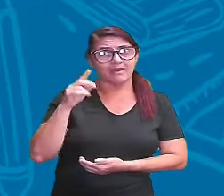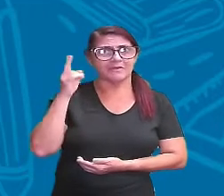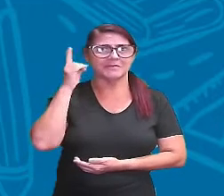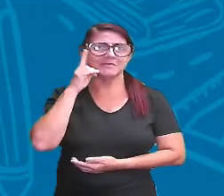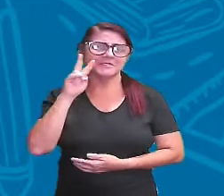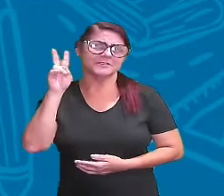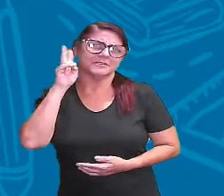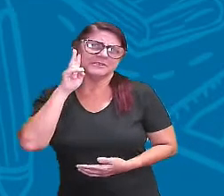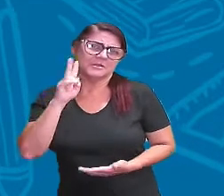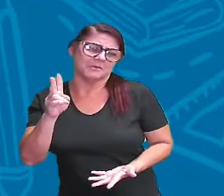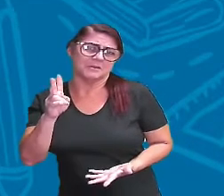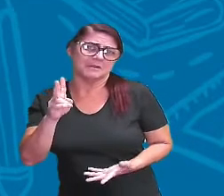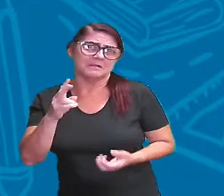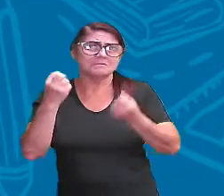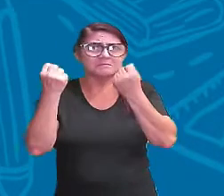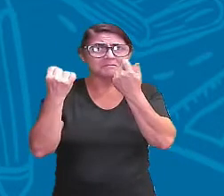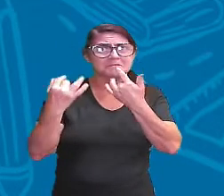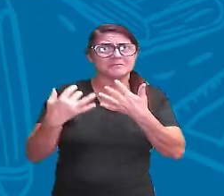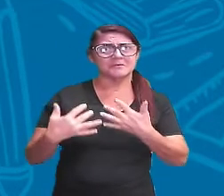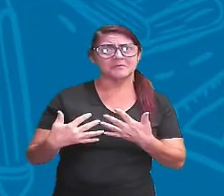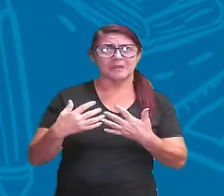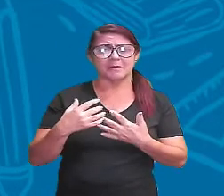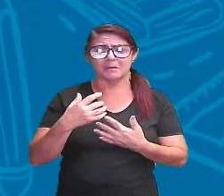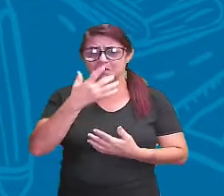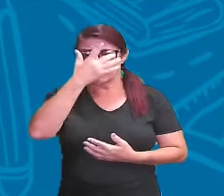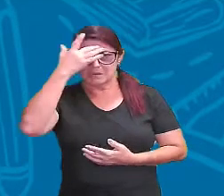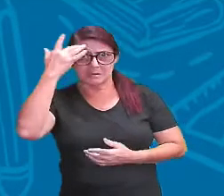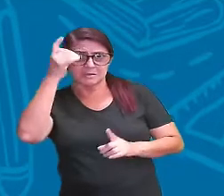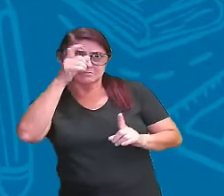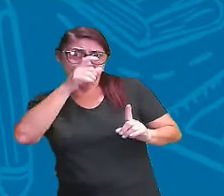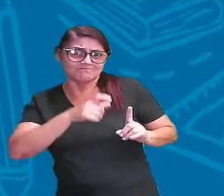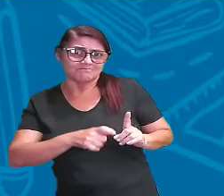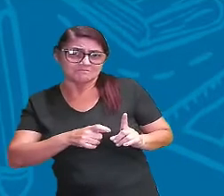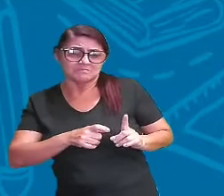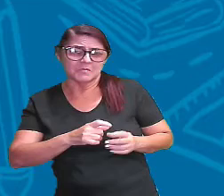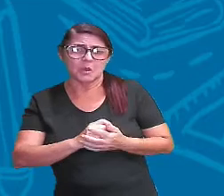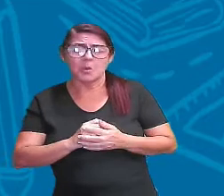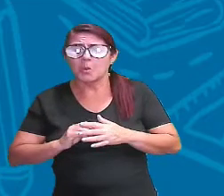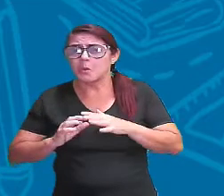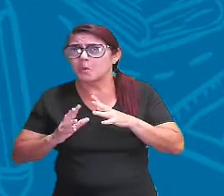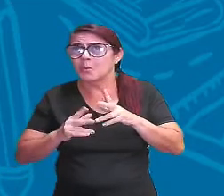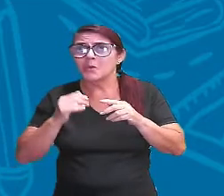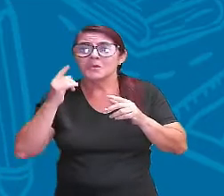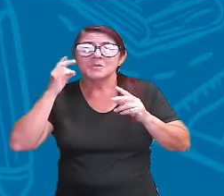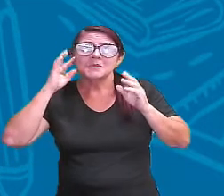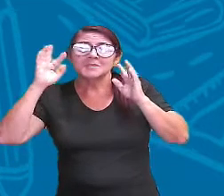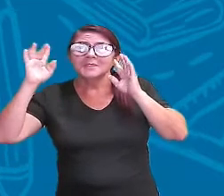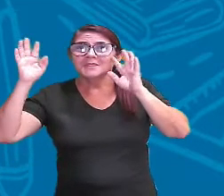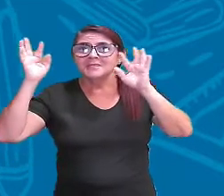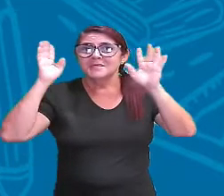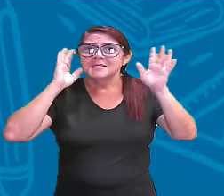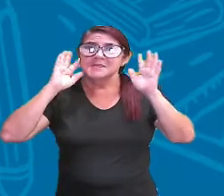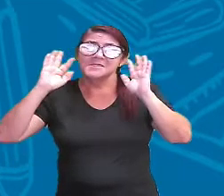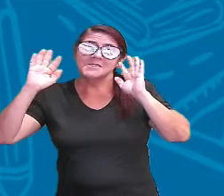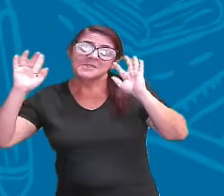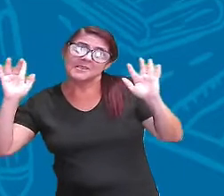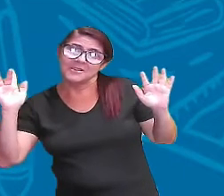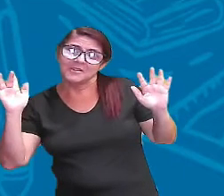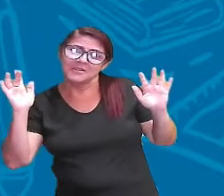história contada por um narrador. Se passa em um mundo de fantasia, de